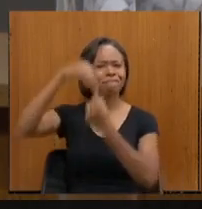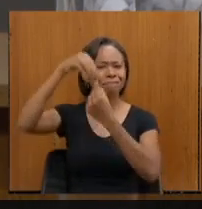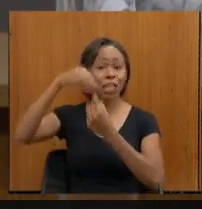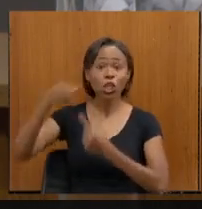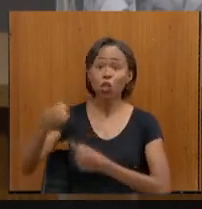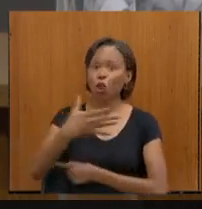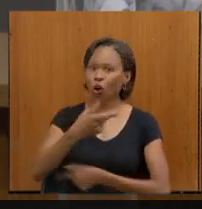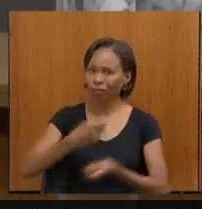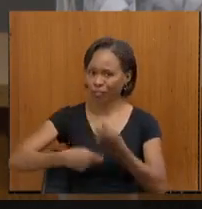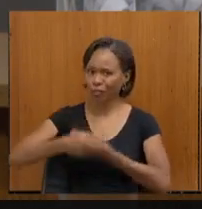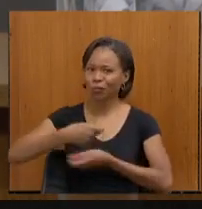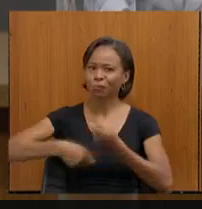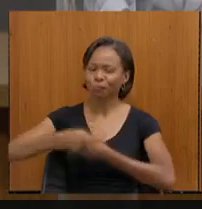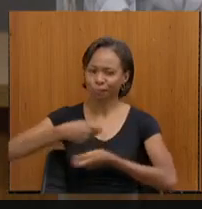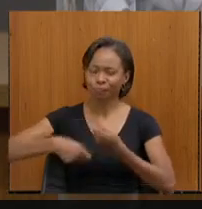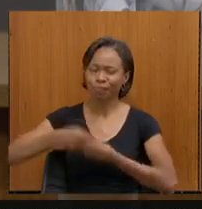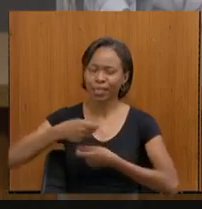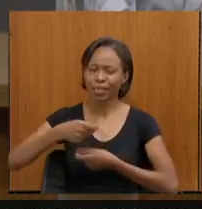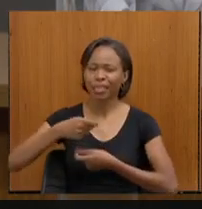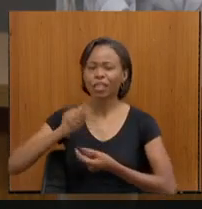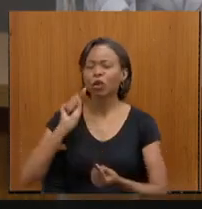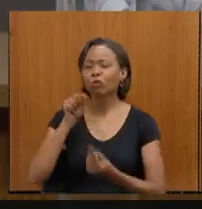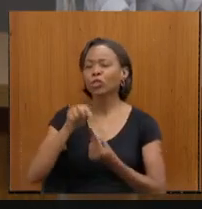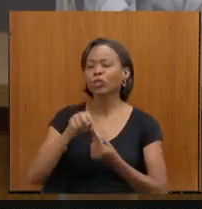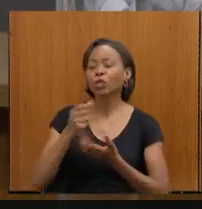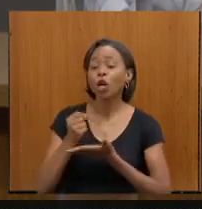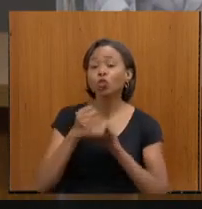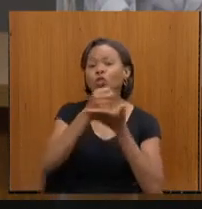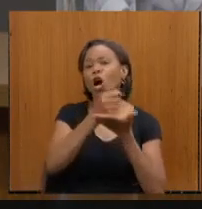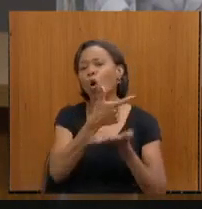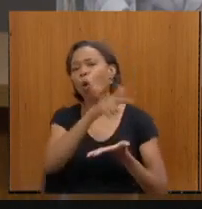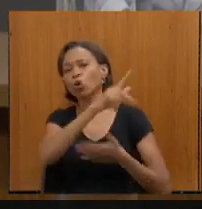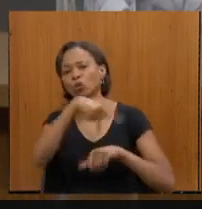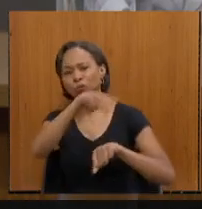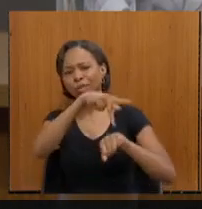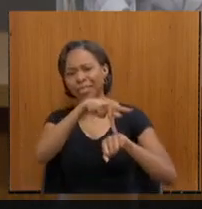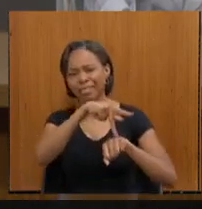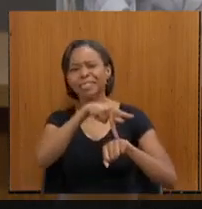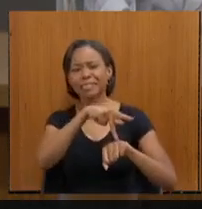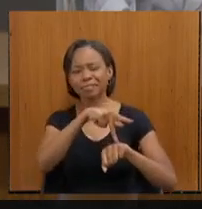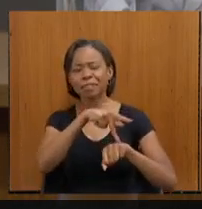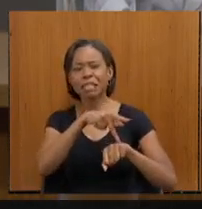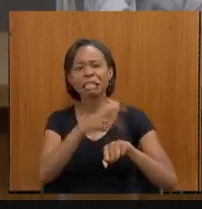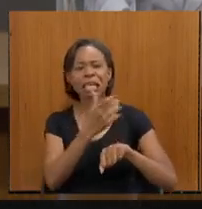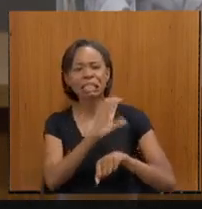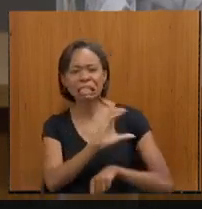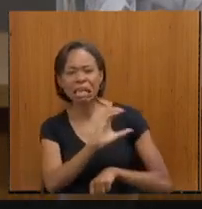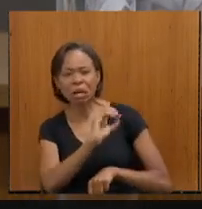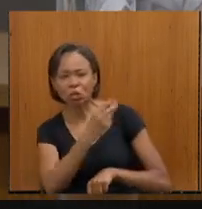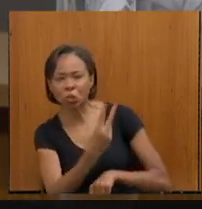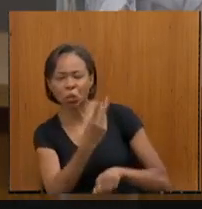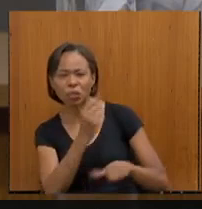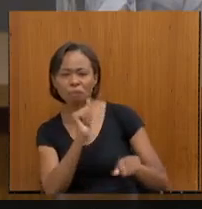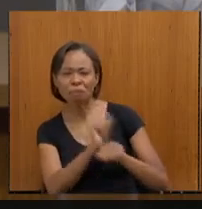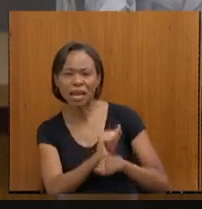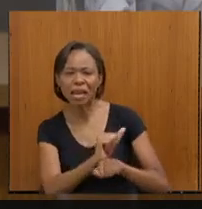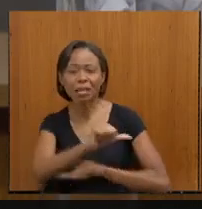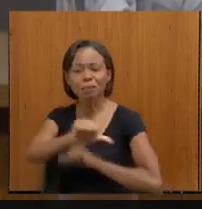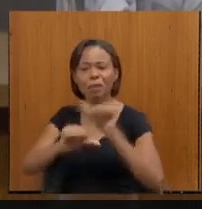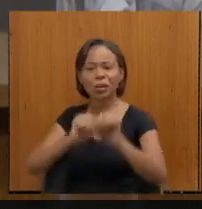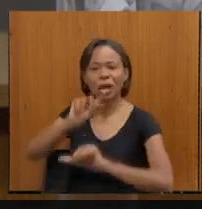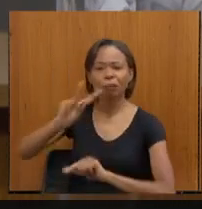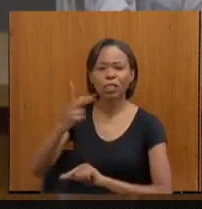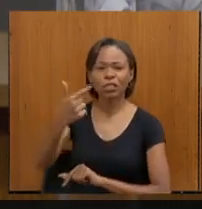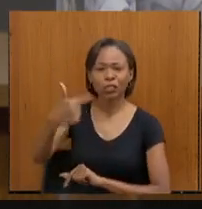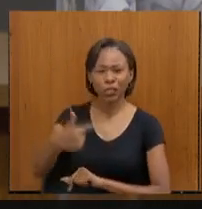acontecendo de ajudar outros países na descarbonização de produção de hidrogênio ver